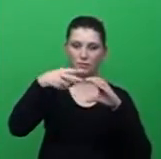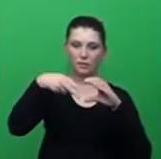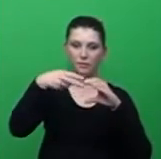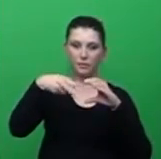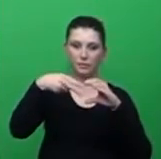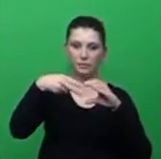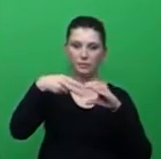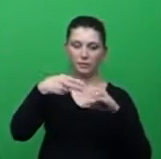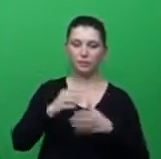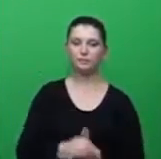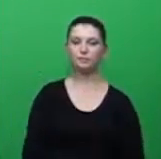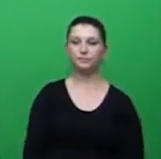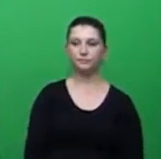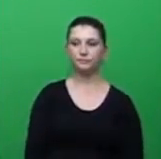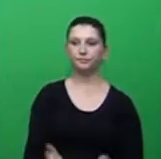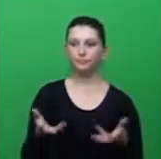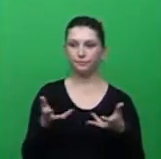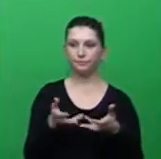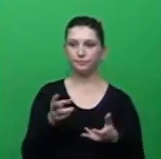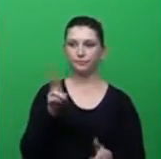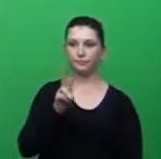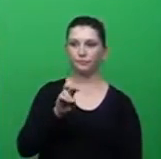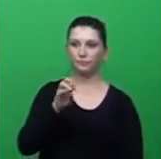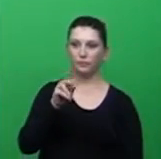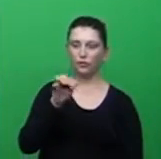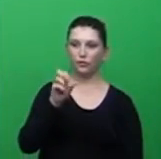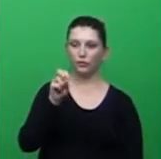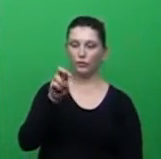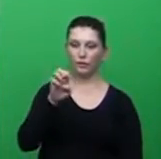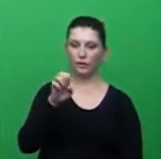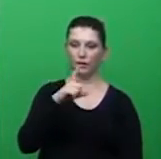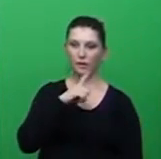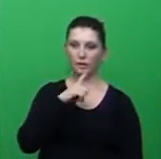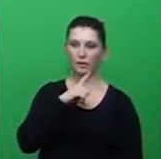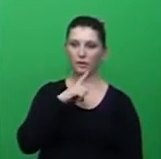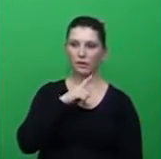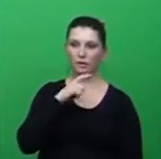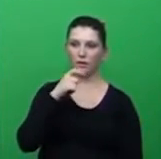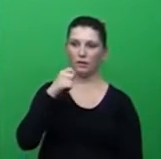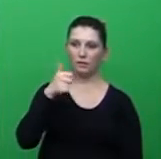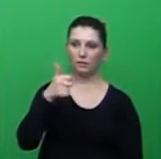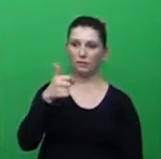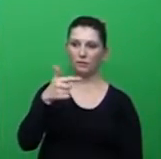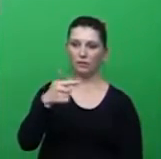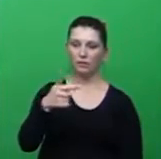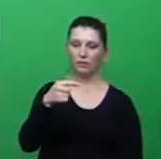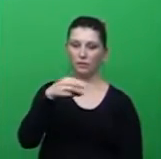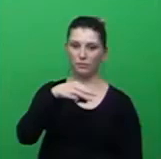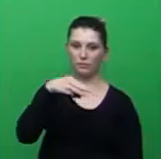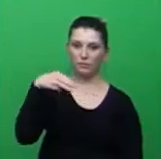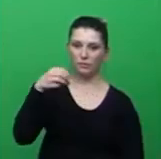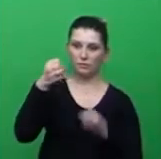Com a palavra, vereador Giovanni Zappellini. Vossa Excelência dispõe de 17 minutos e meio.